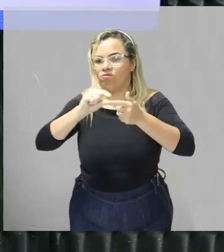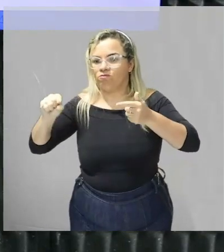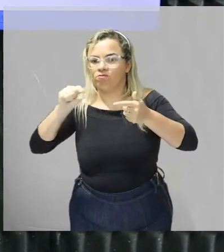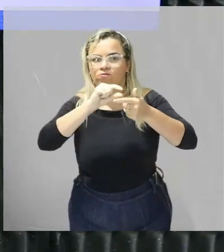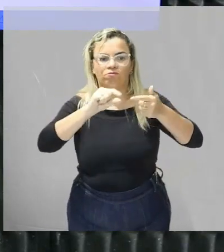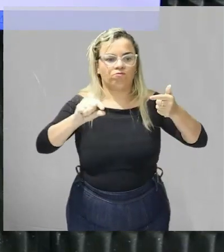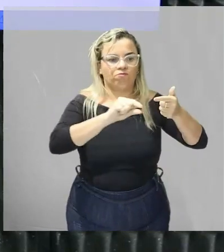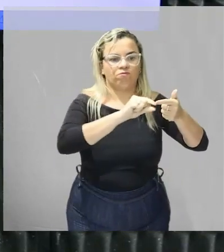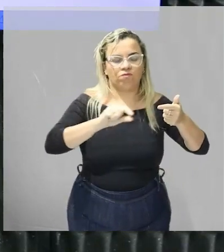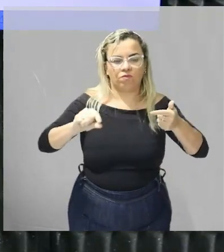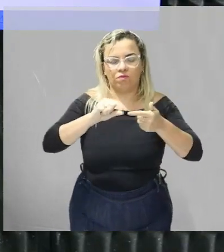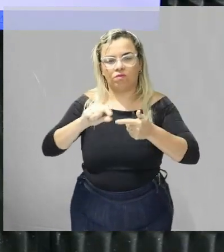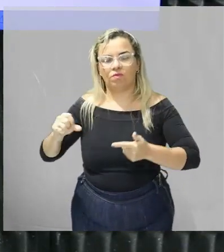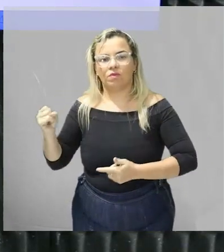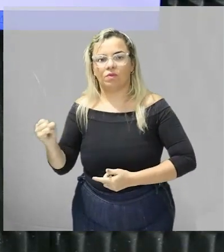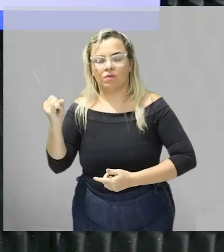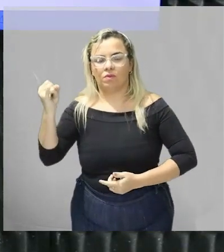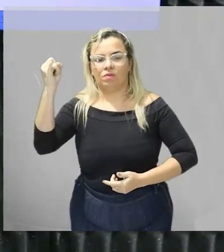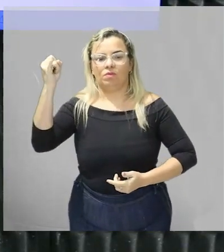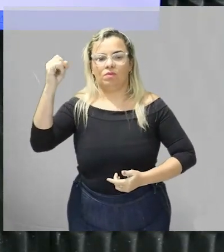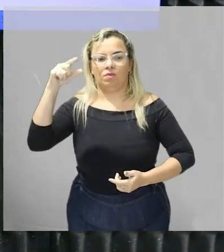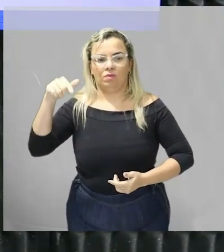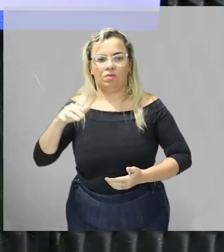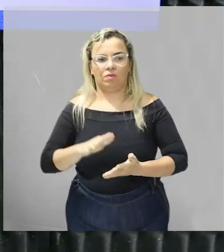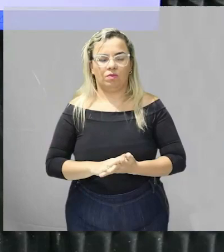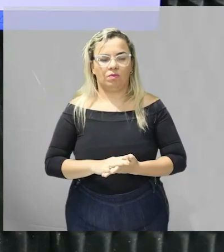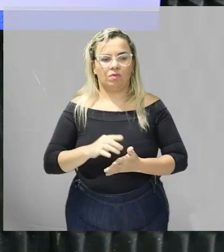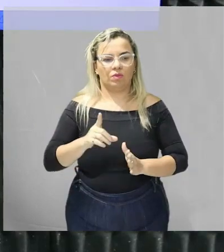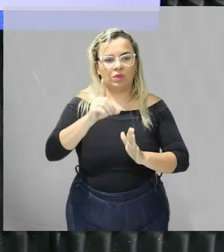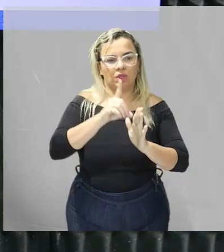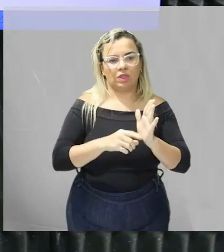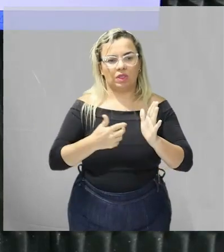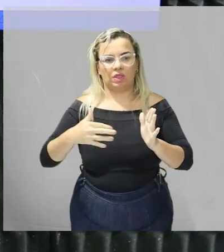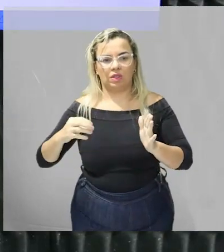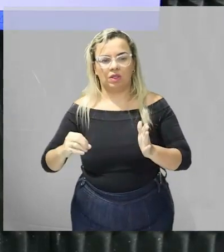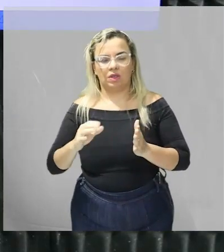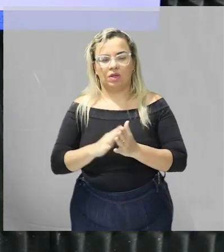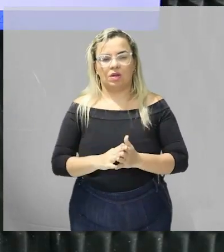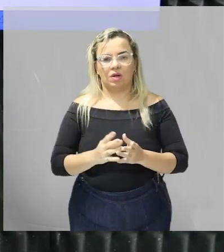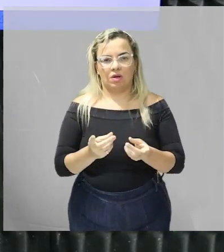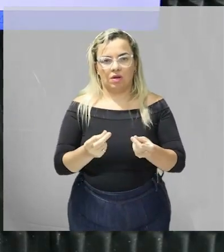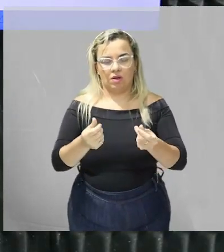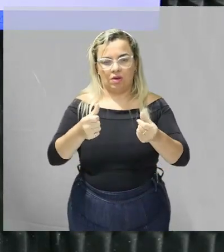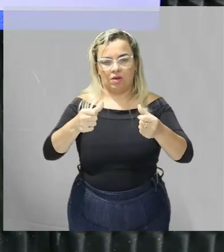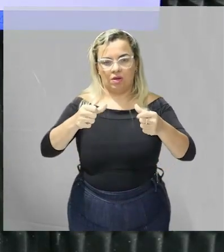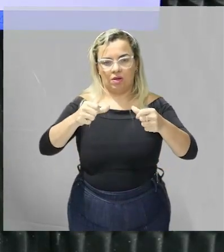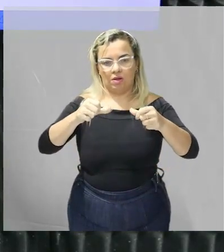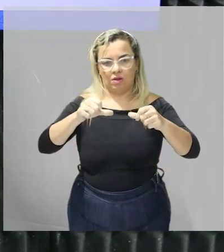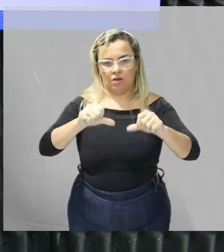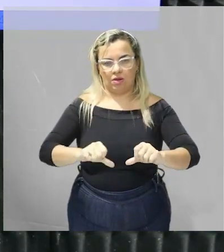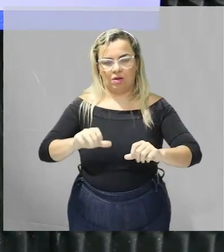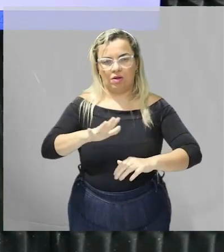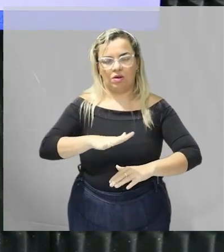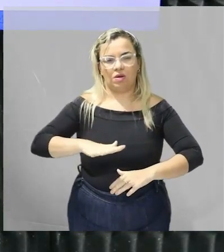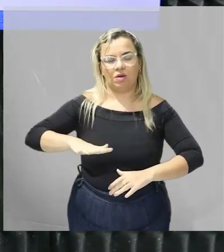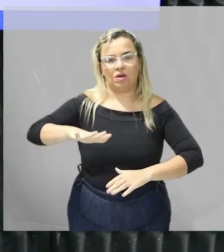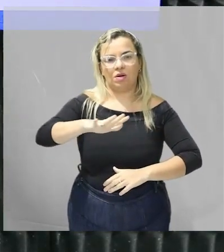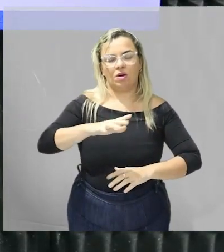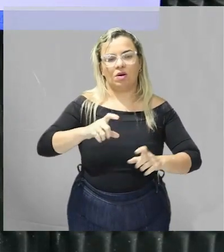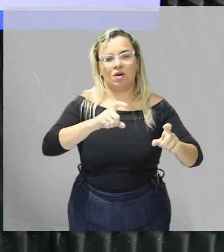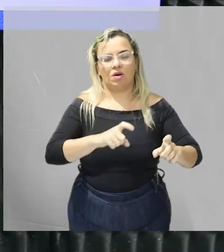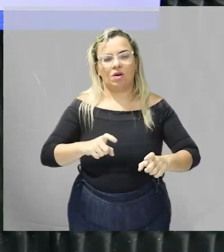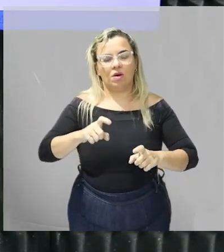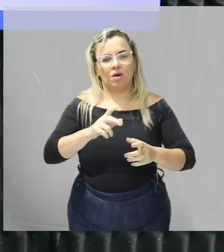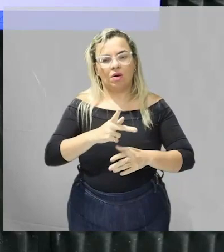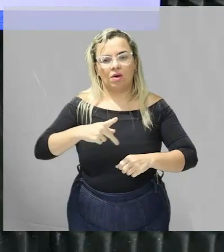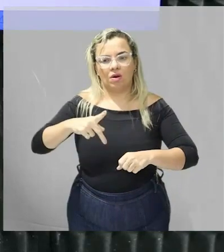mais importante. Ele começa logo dizendo, na década de 70, os preços internacionais dos bens agrícolas, caíram, tá certo?